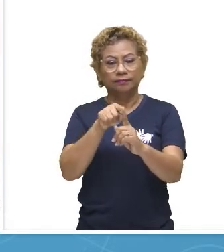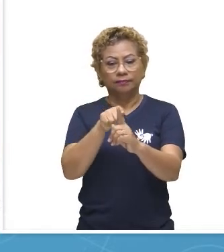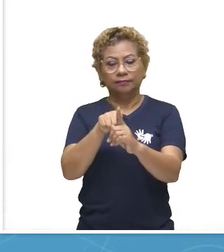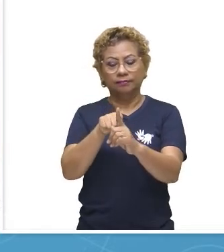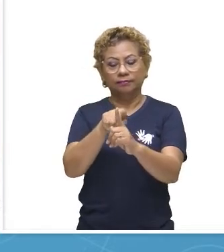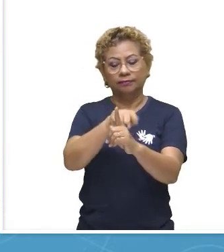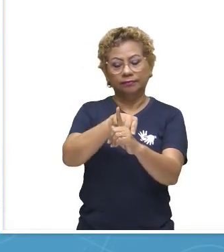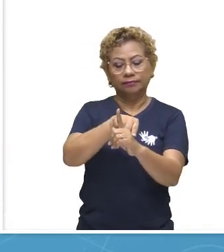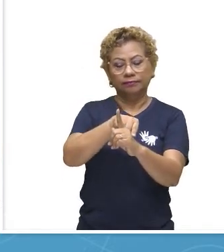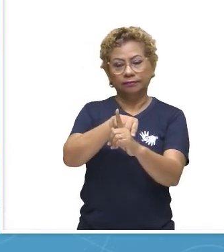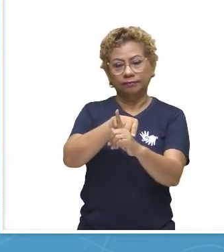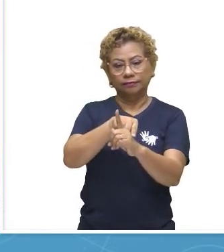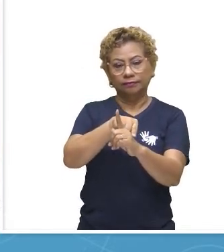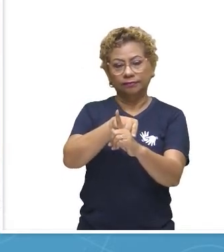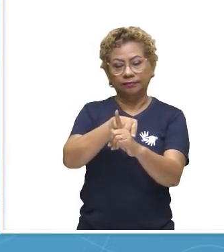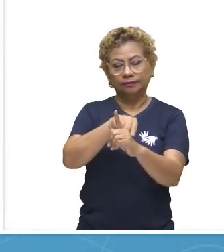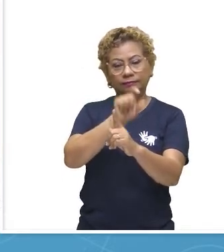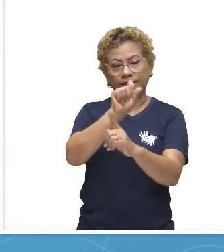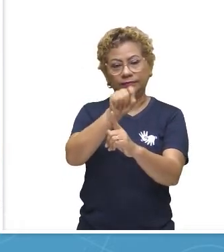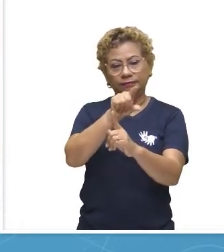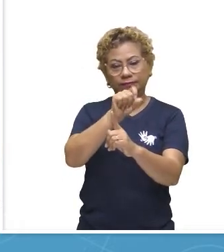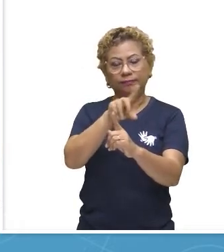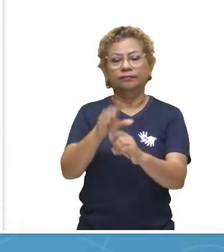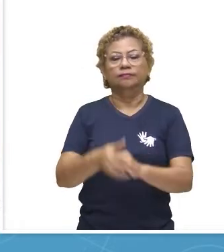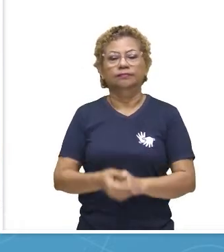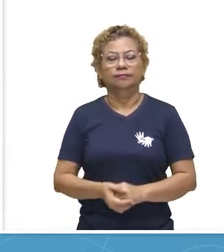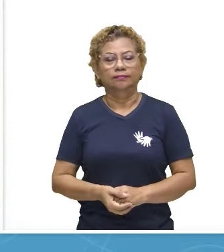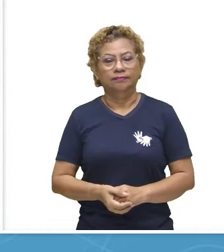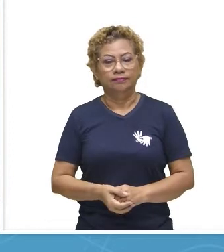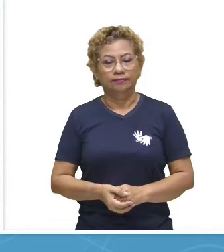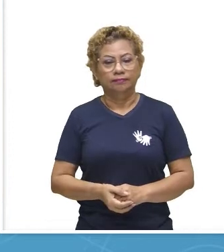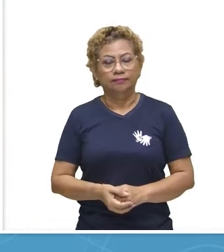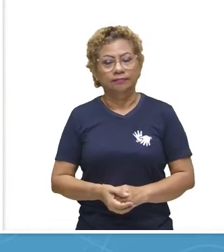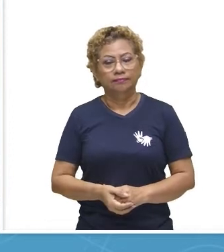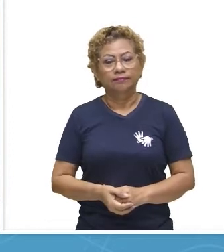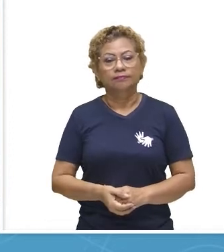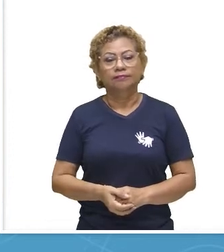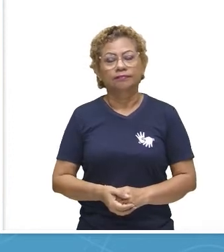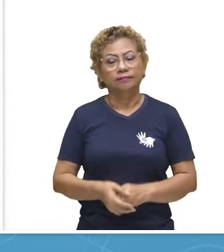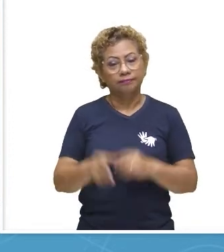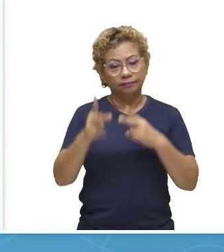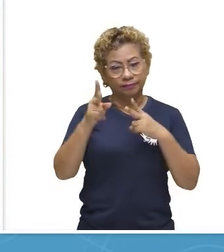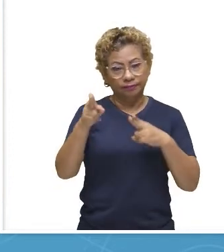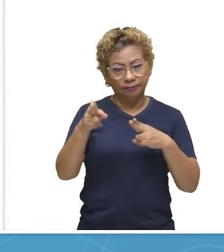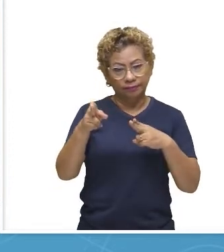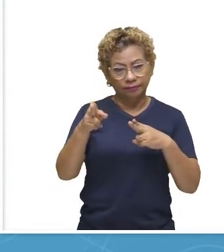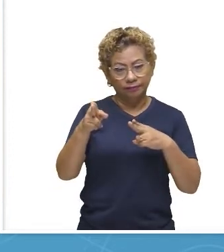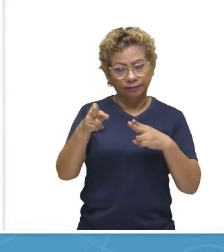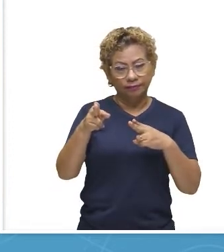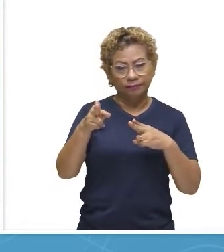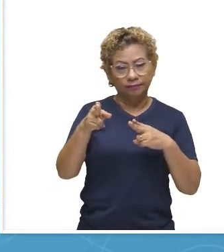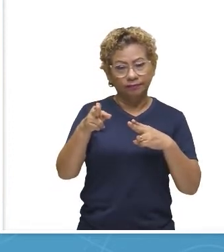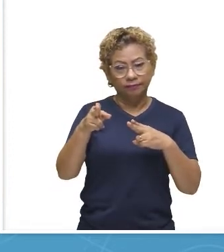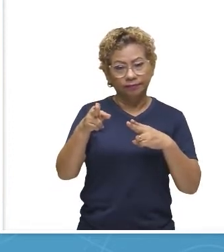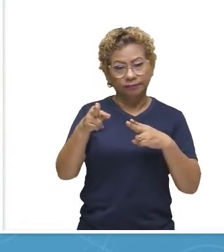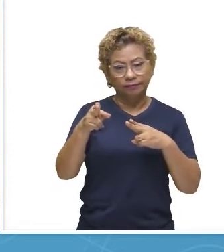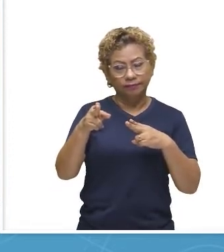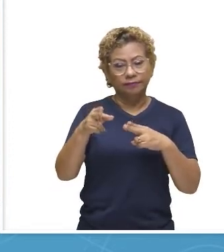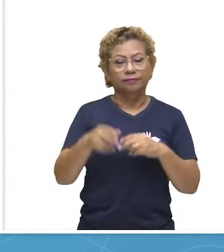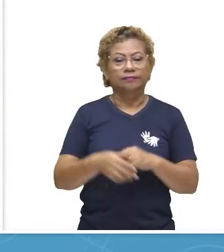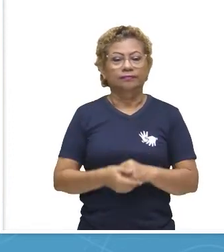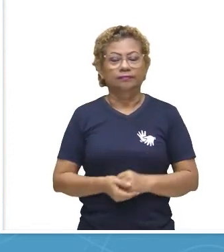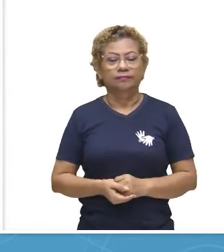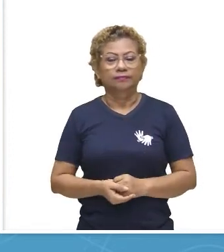outro vai estar do outro lado. E a característica dos alternos internos é